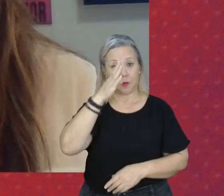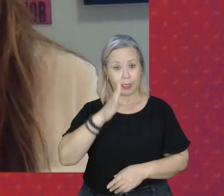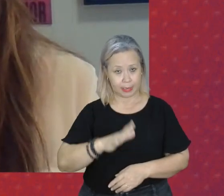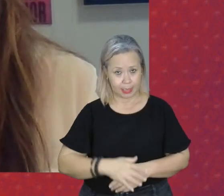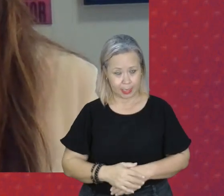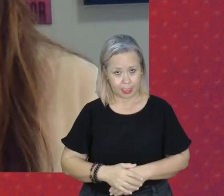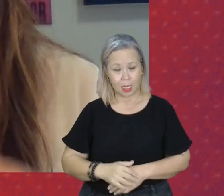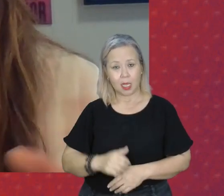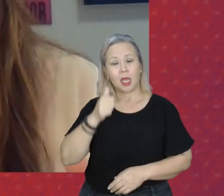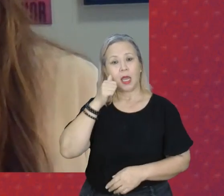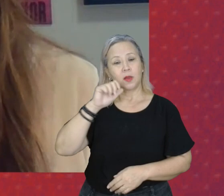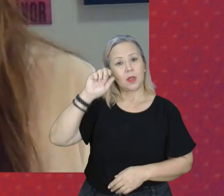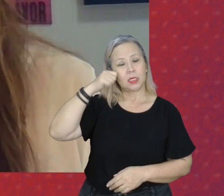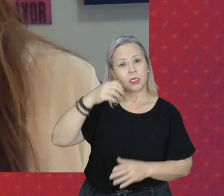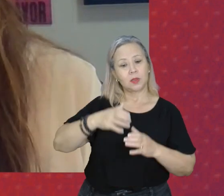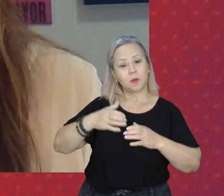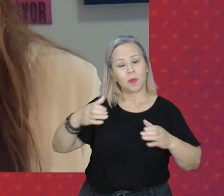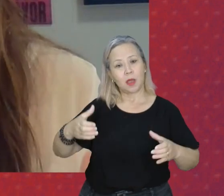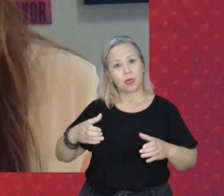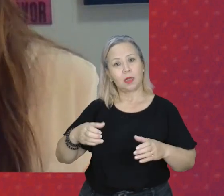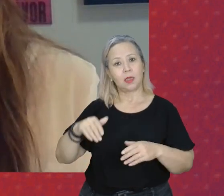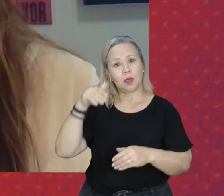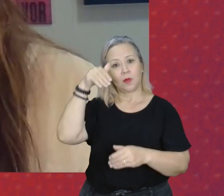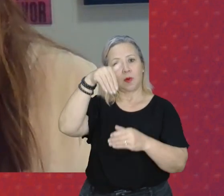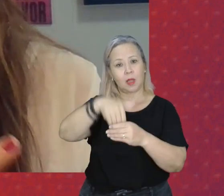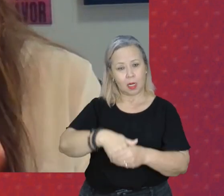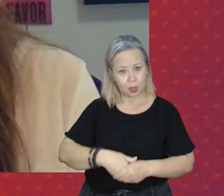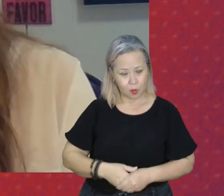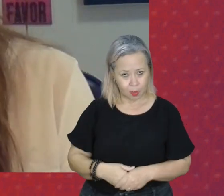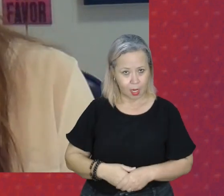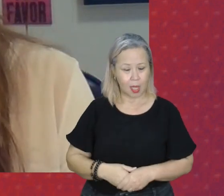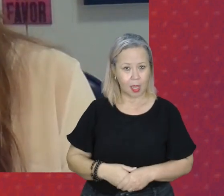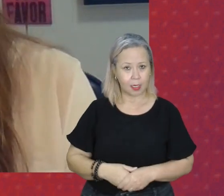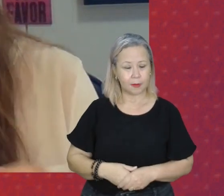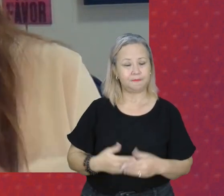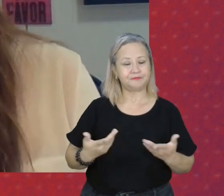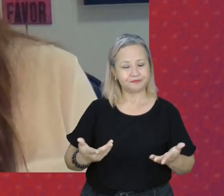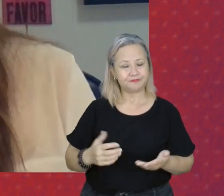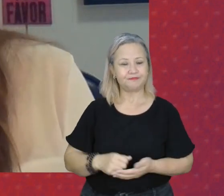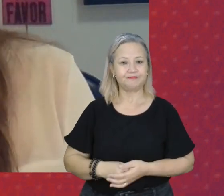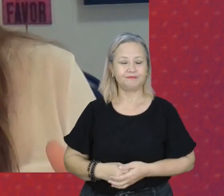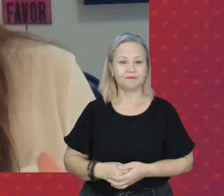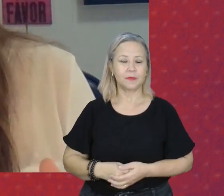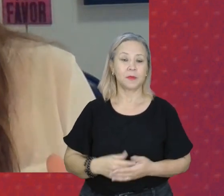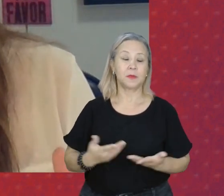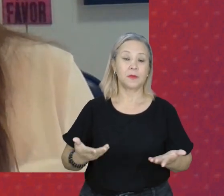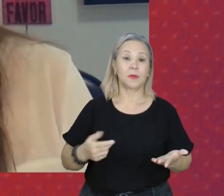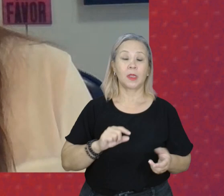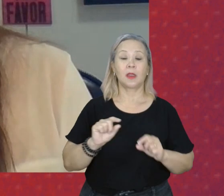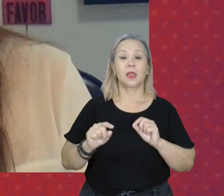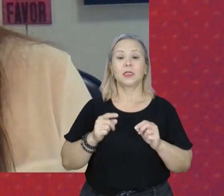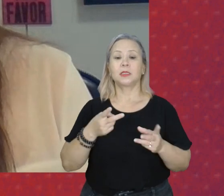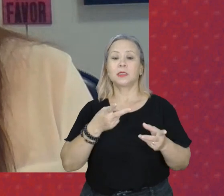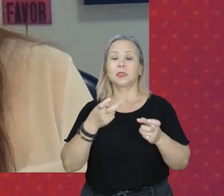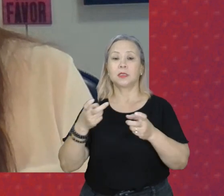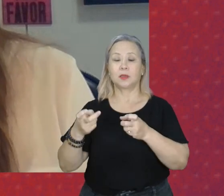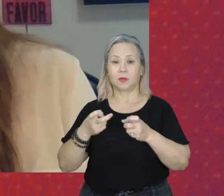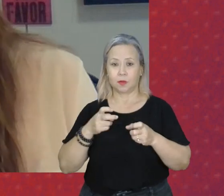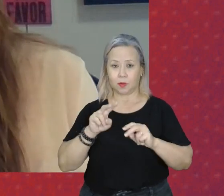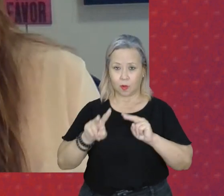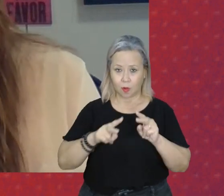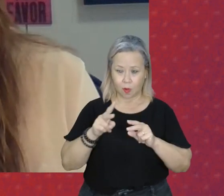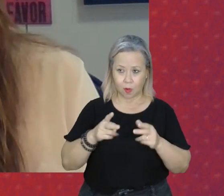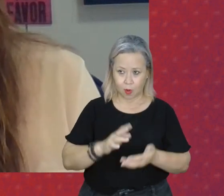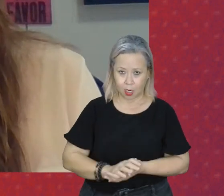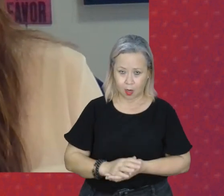as mulheres negras são a maioria do eleitorado, se a gente fizer um recorte de raça e gênero. E aí, se a gente olhar, também anotei aqui,